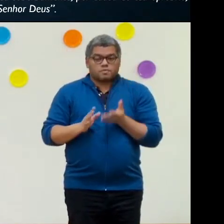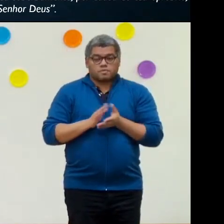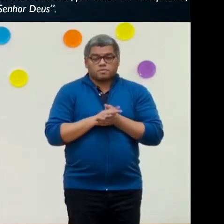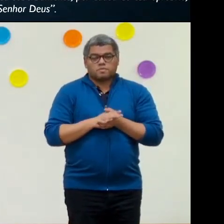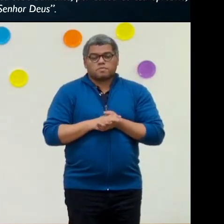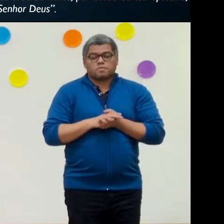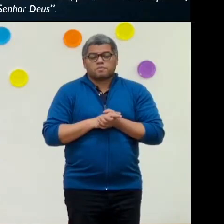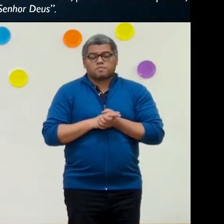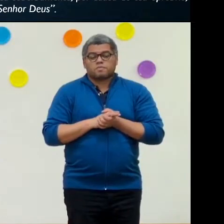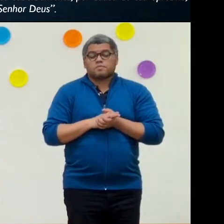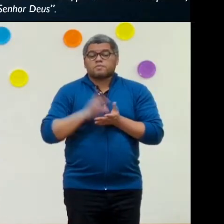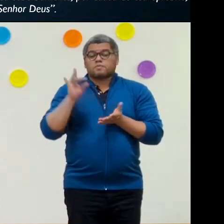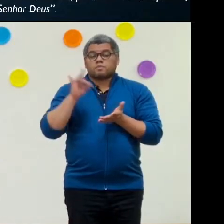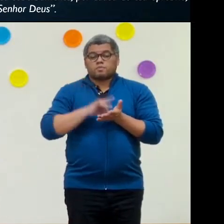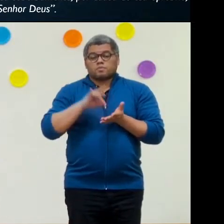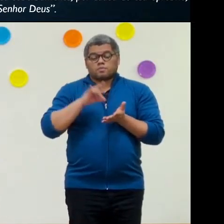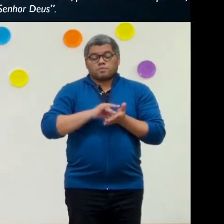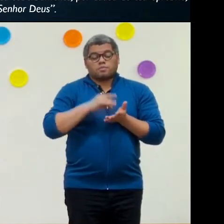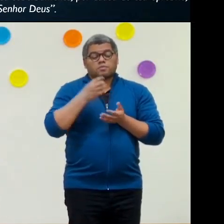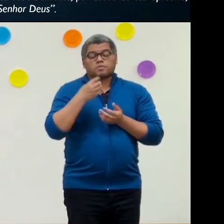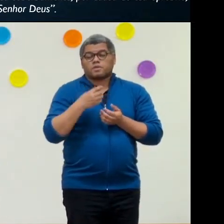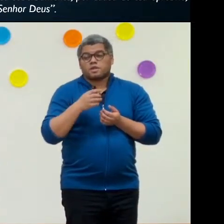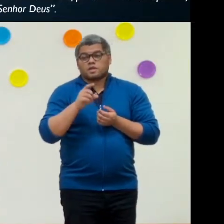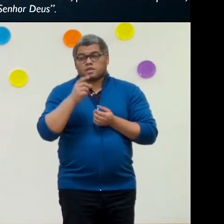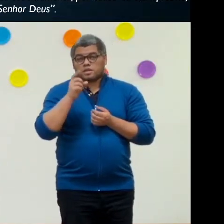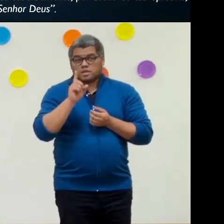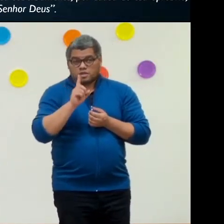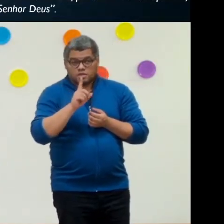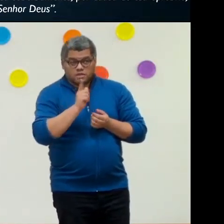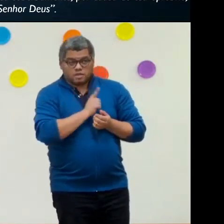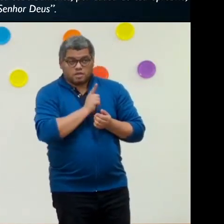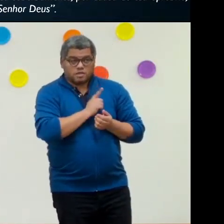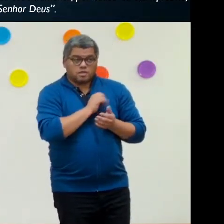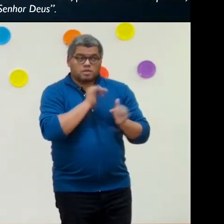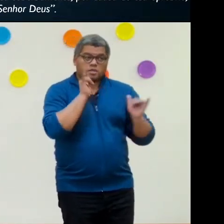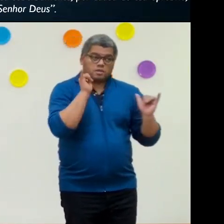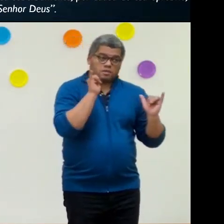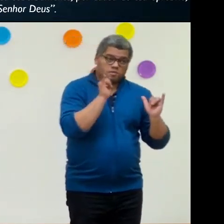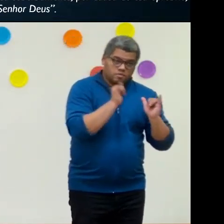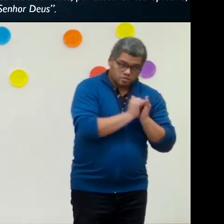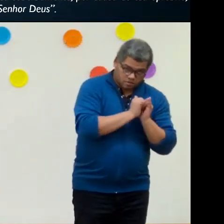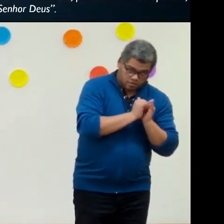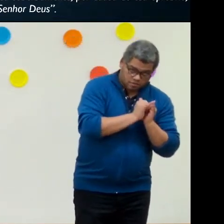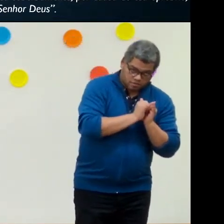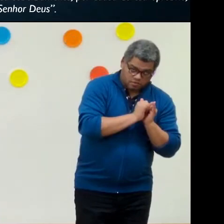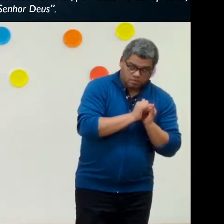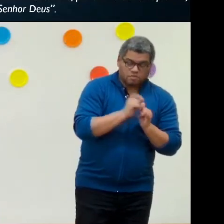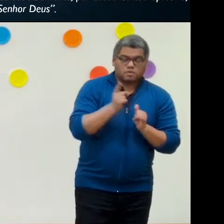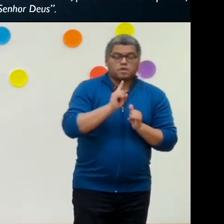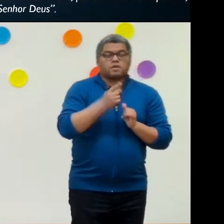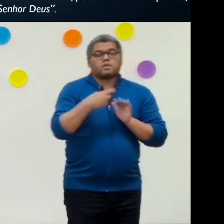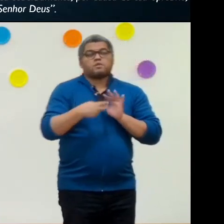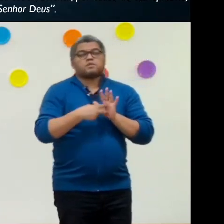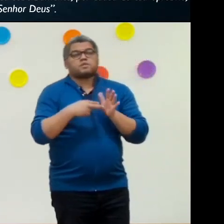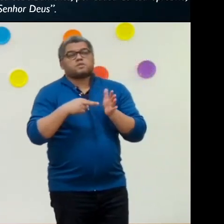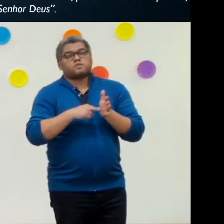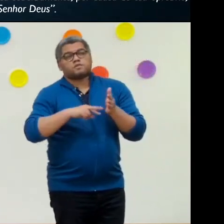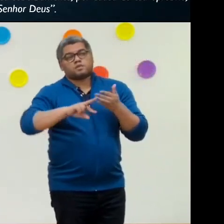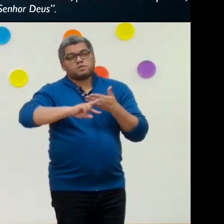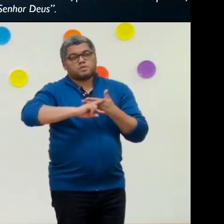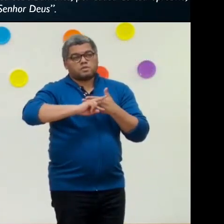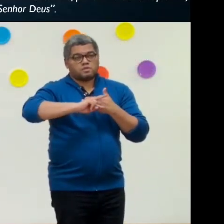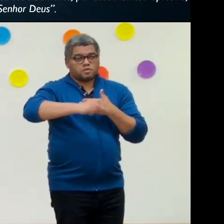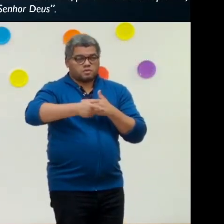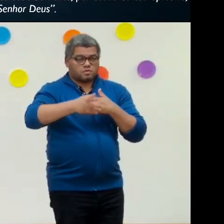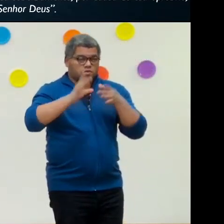Mas um fato é, ser perdoado não significa estar isento de consequências. Davi sofreu consequências.